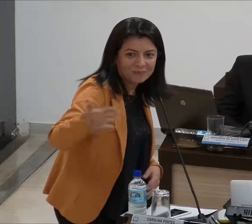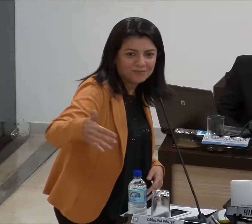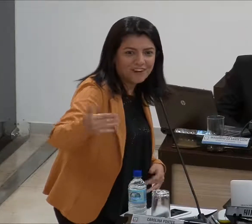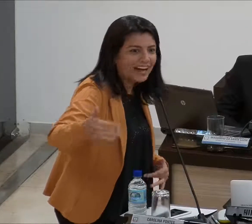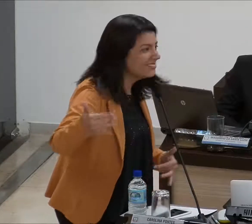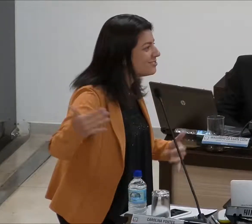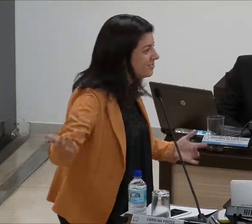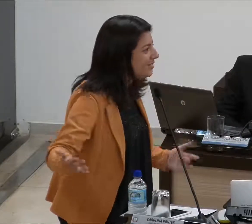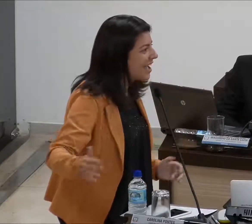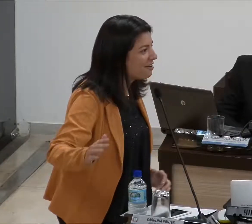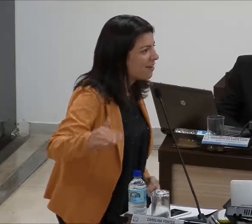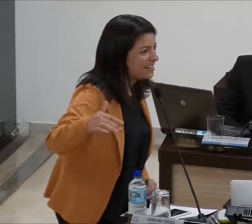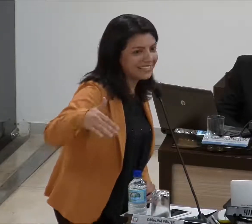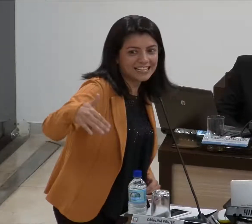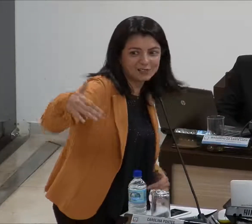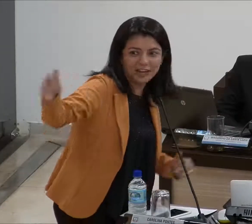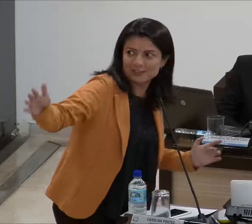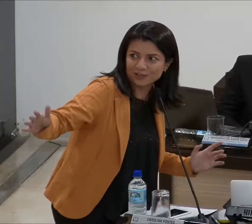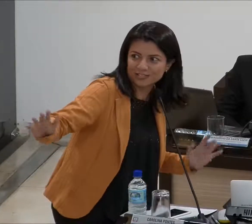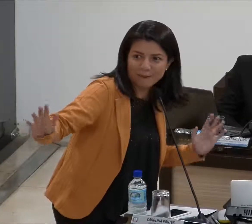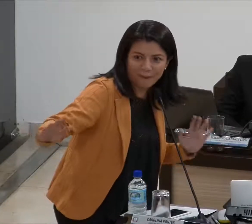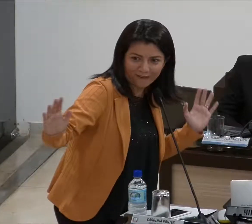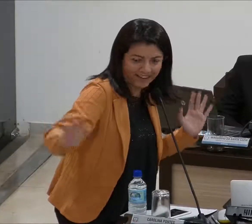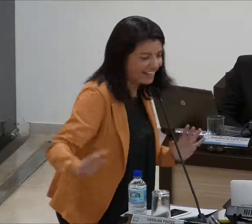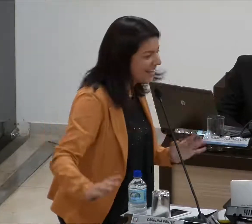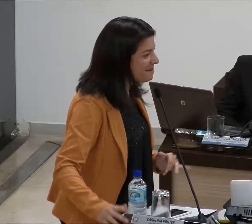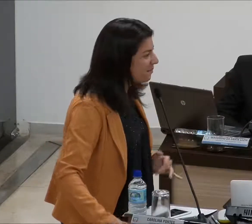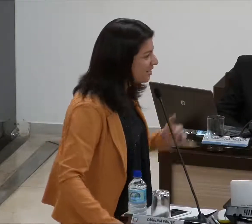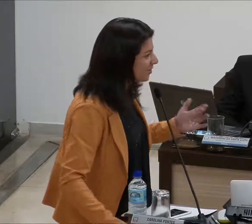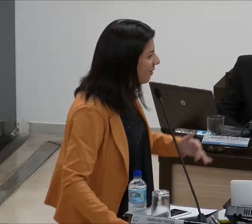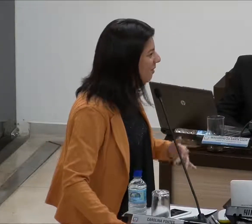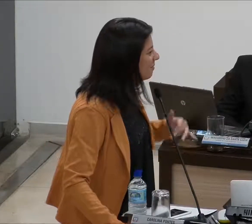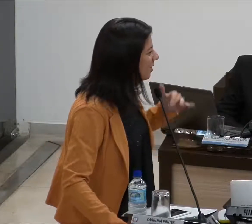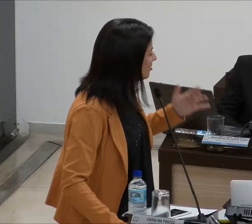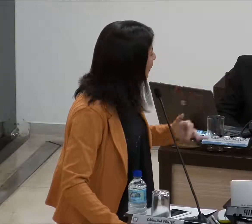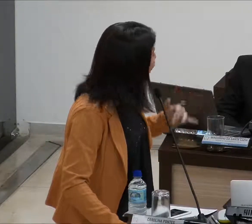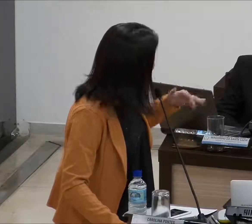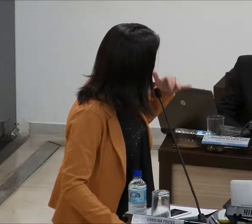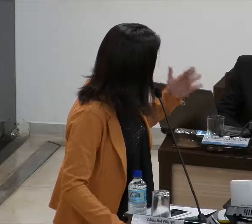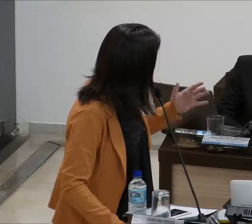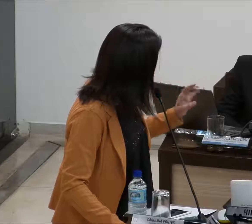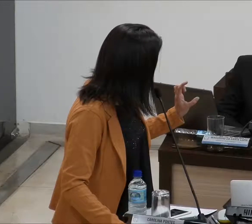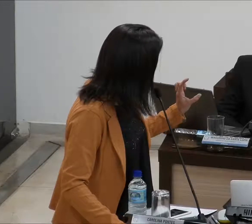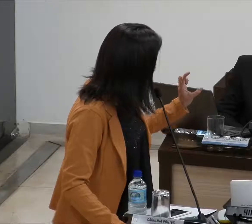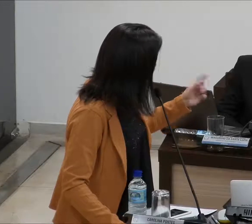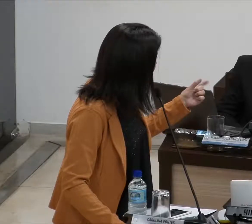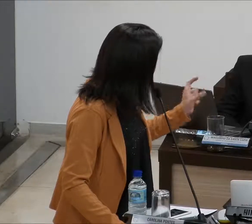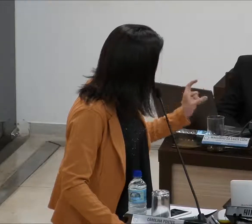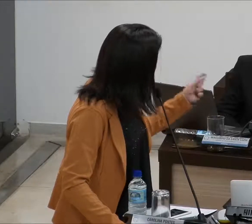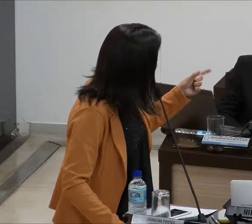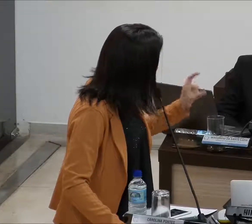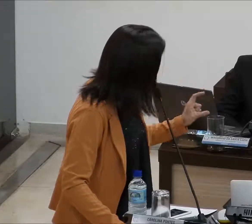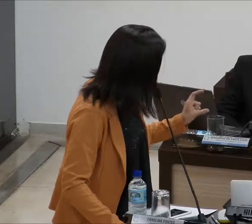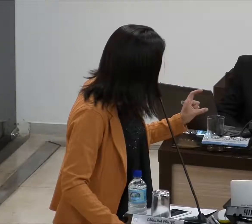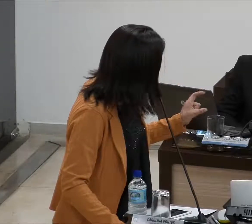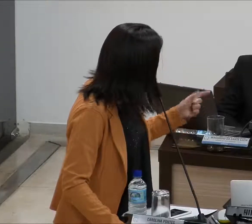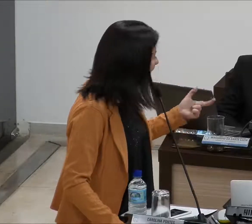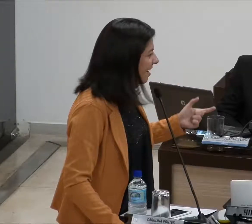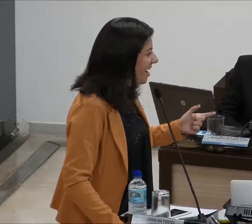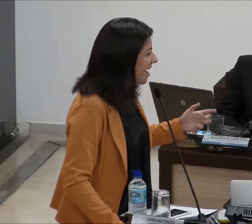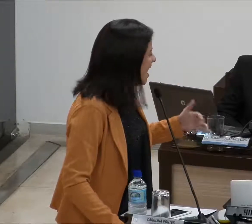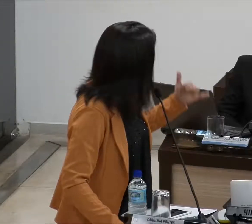tem várias classificações da boca, aí, né, boca de lobo, boca de leão, que eles falam que, dependendo da